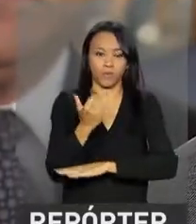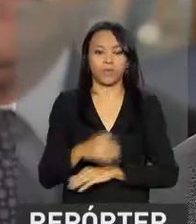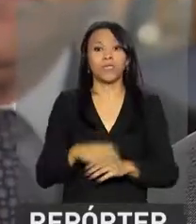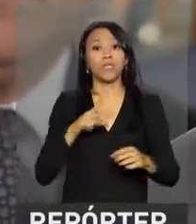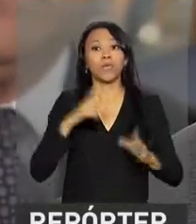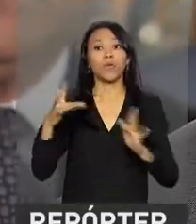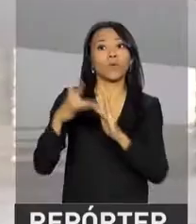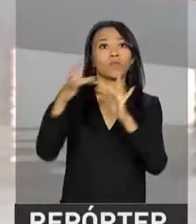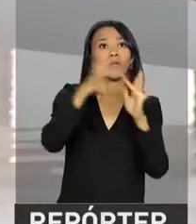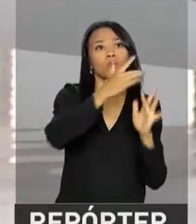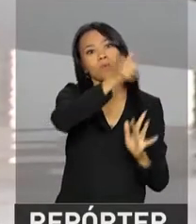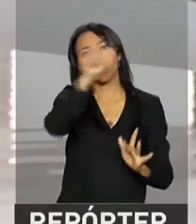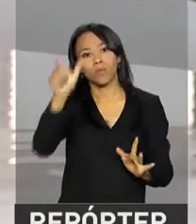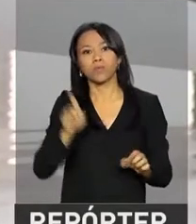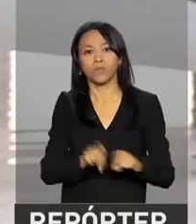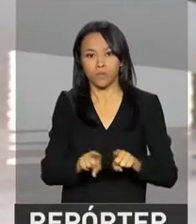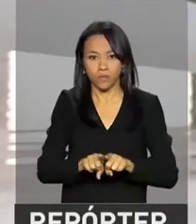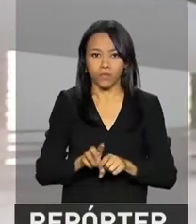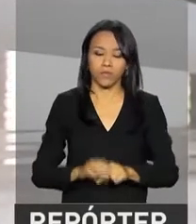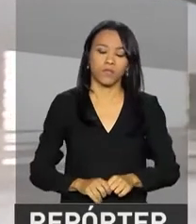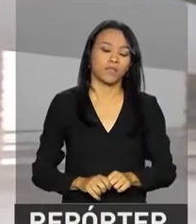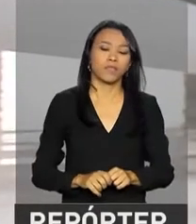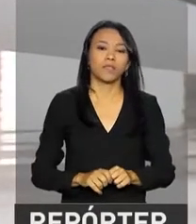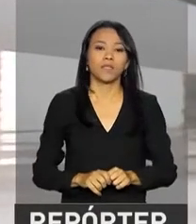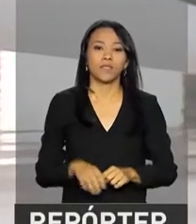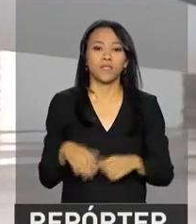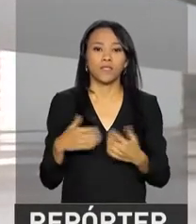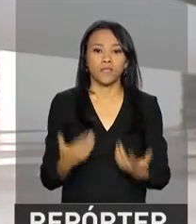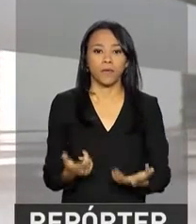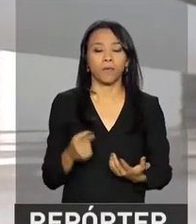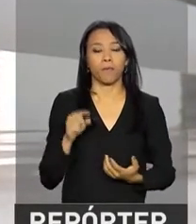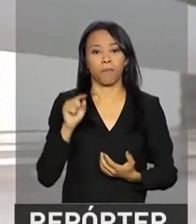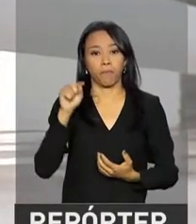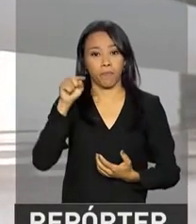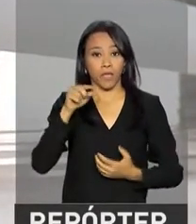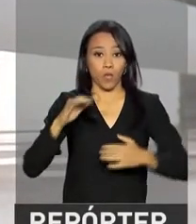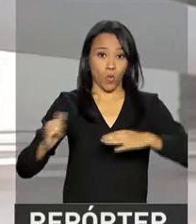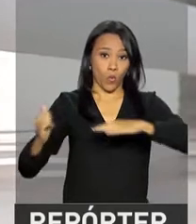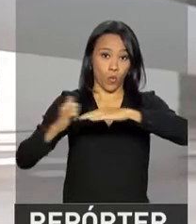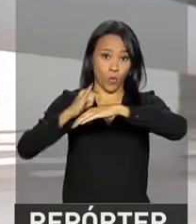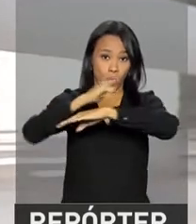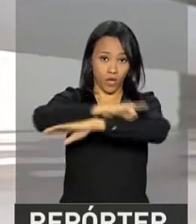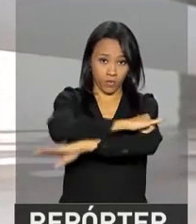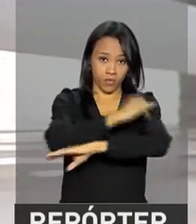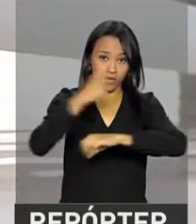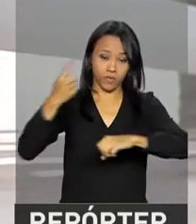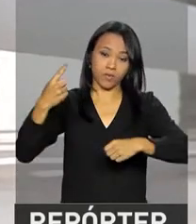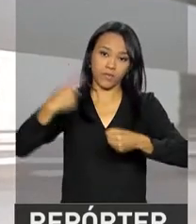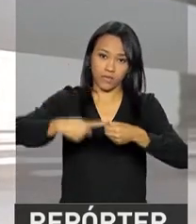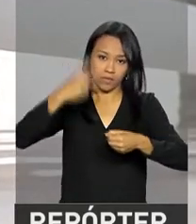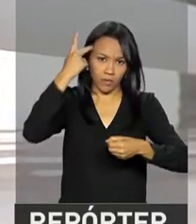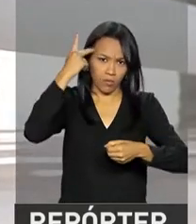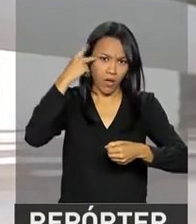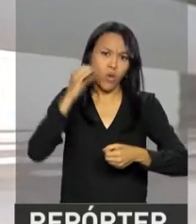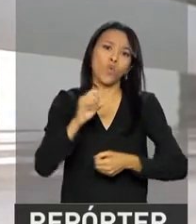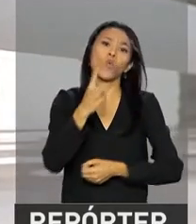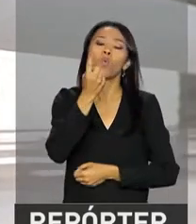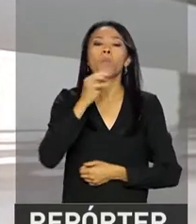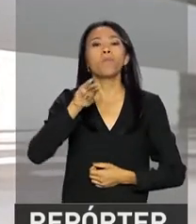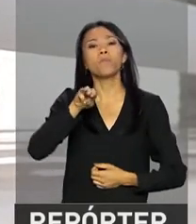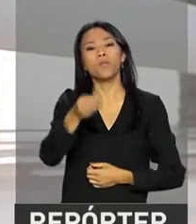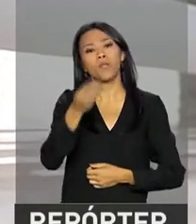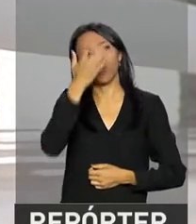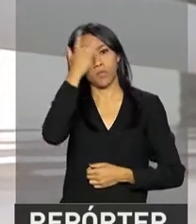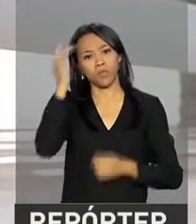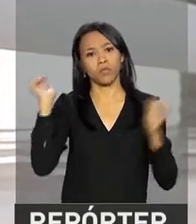10 após maiores o movimento no aeroporto de ribeirão de ribeirão preto é de mais de um milhão de passageiros